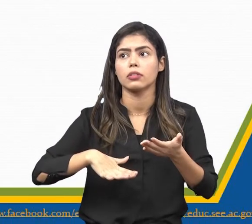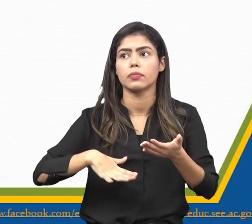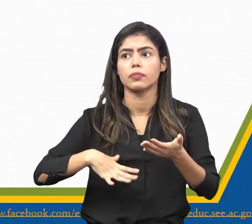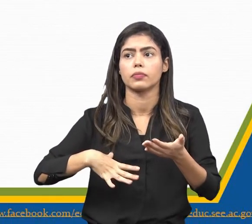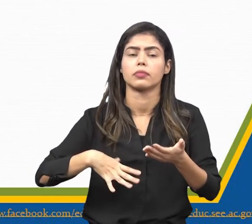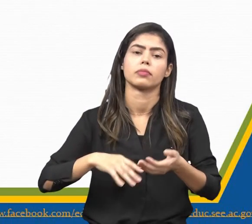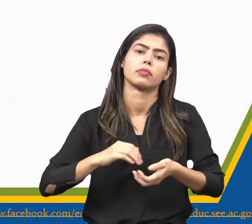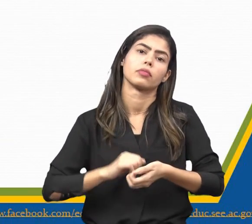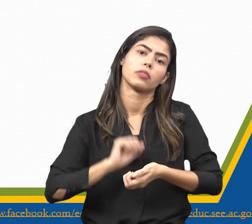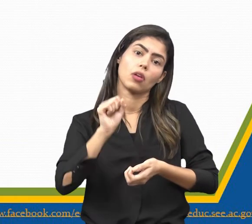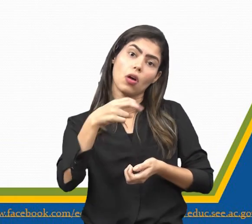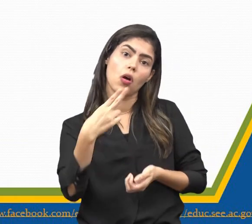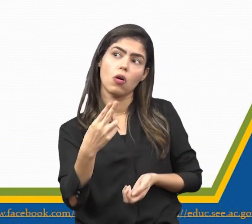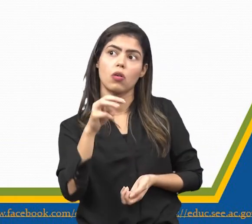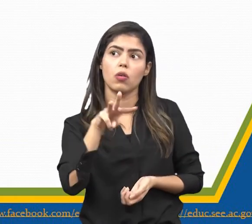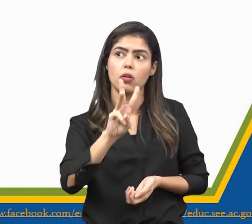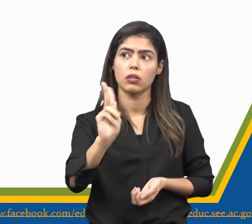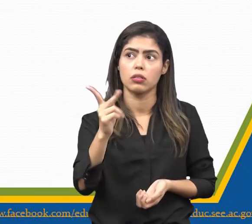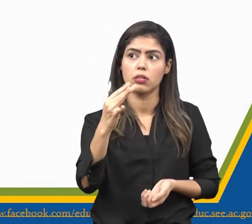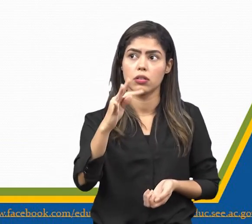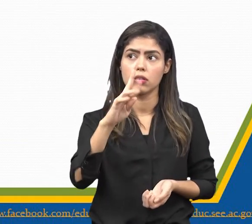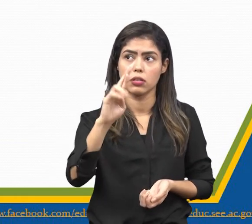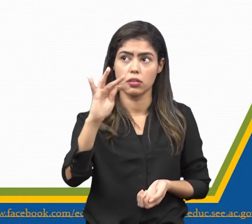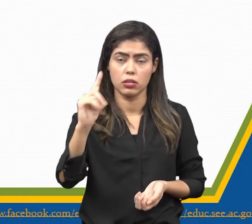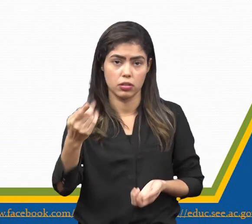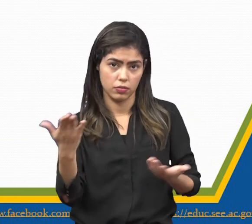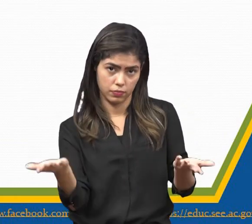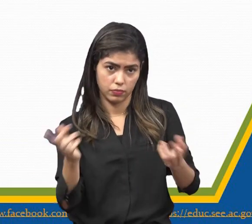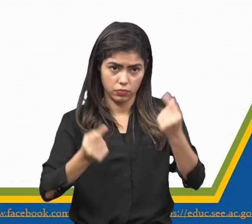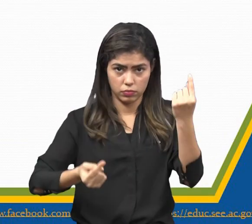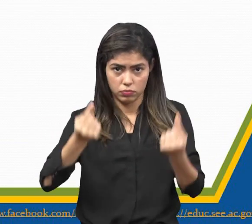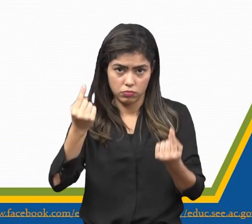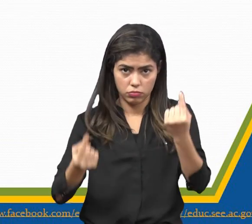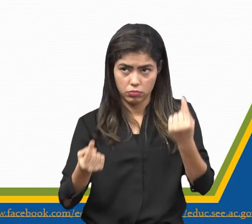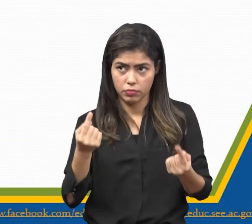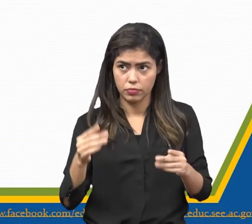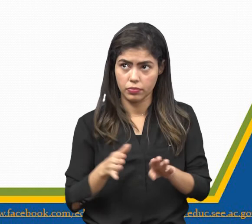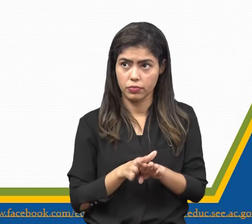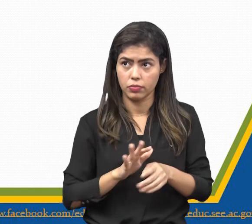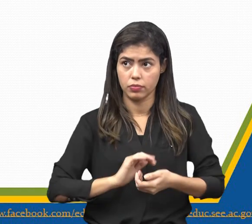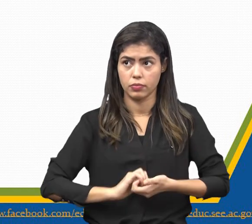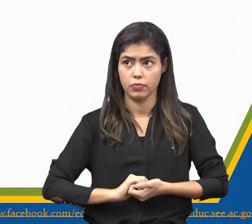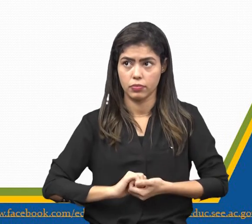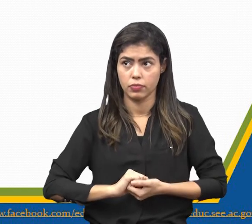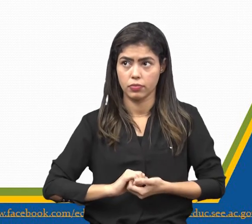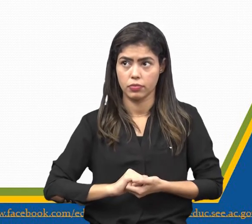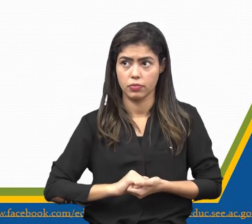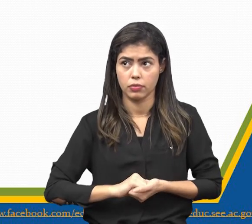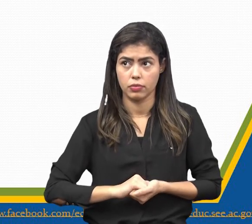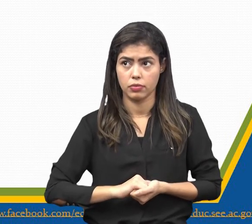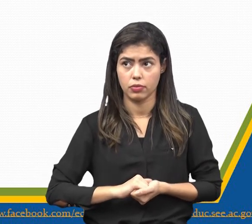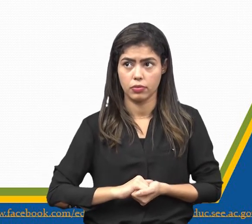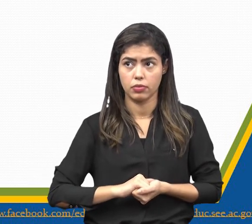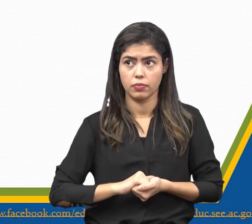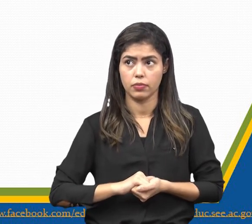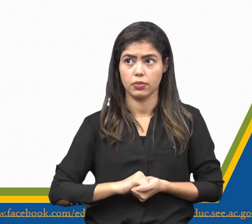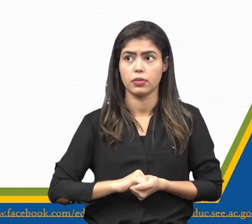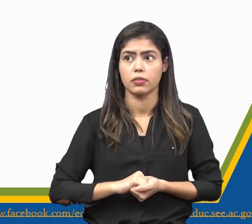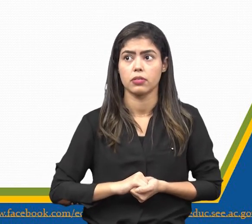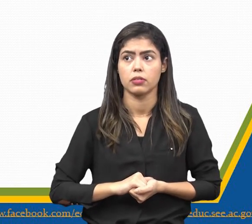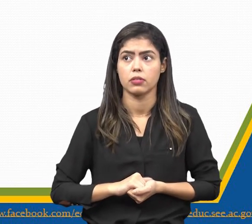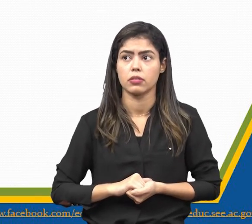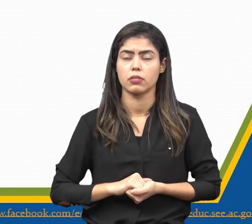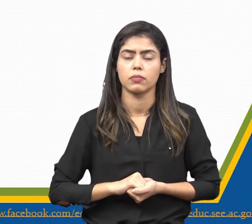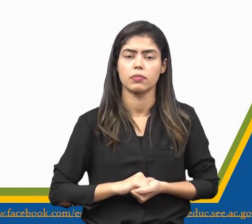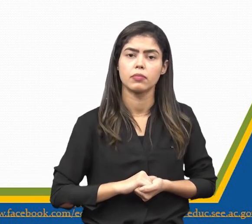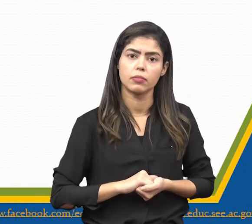Você vai colocar para mim ou who, that, ou which ou that. Então, ants are small insects, tananã, live